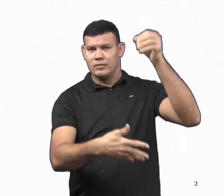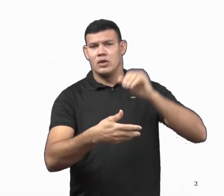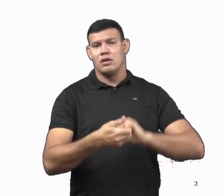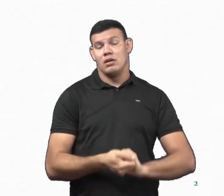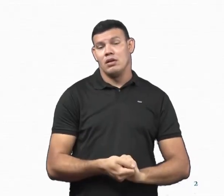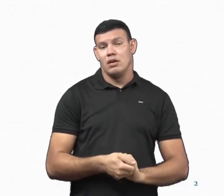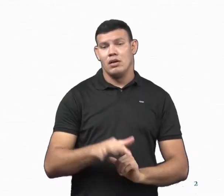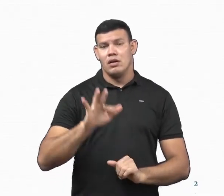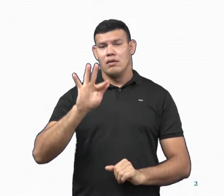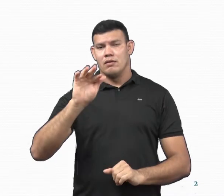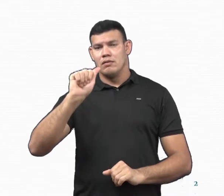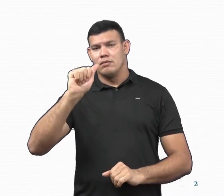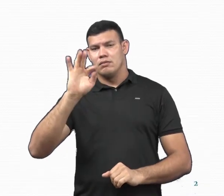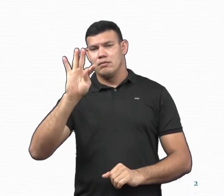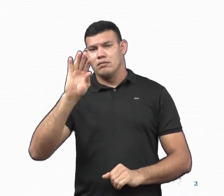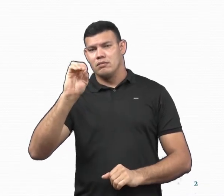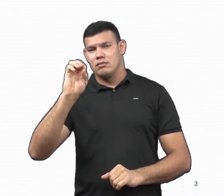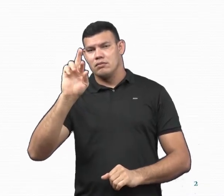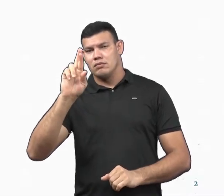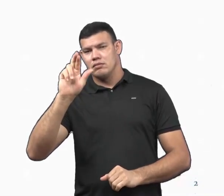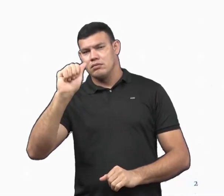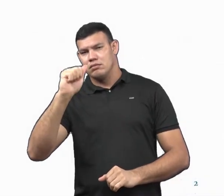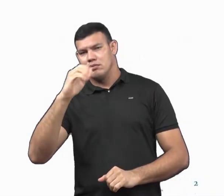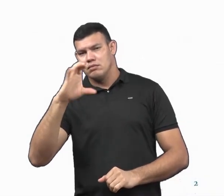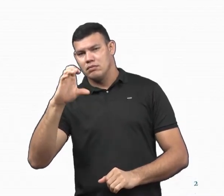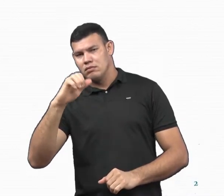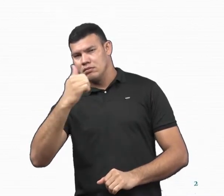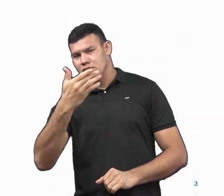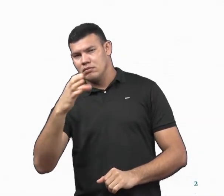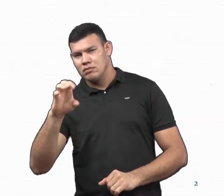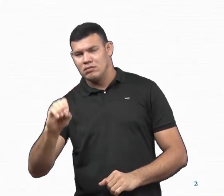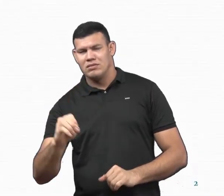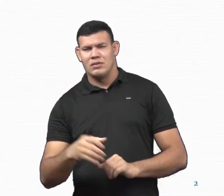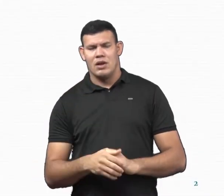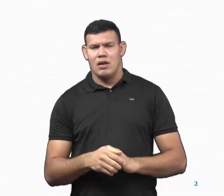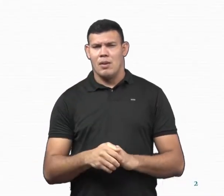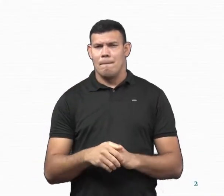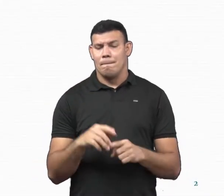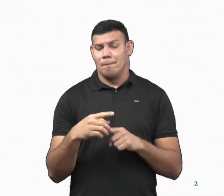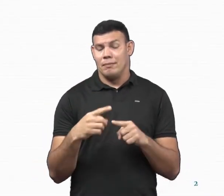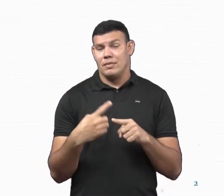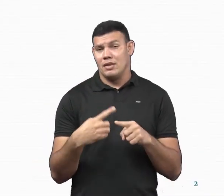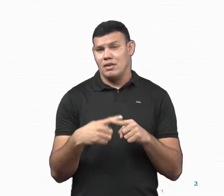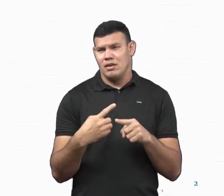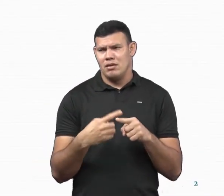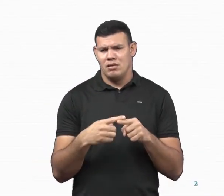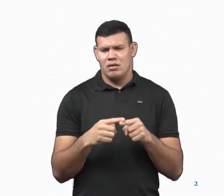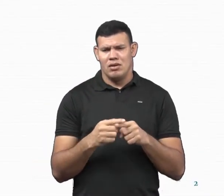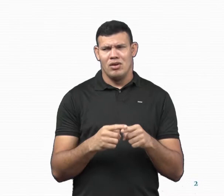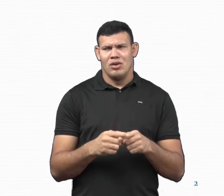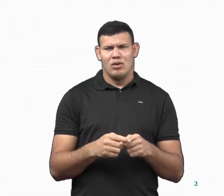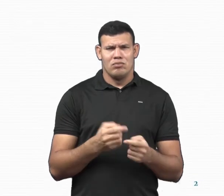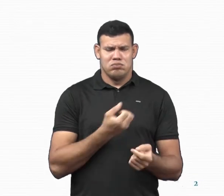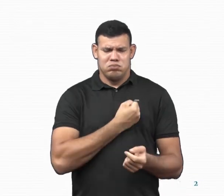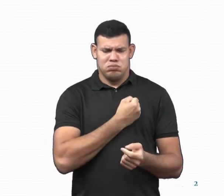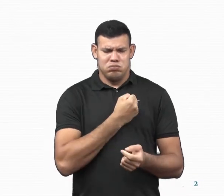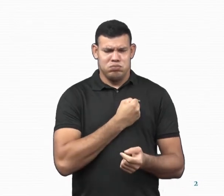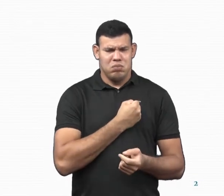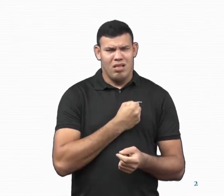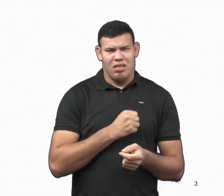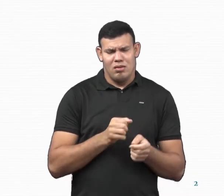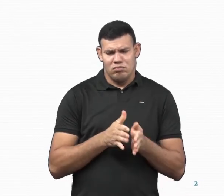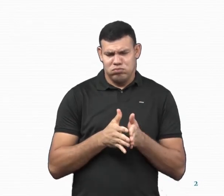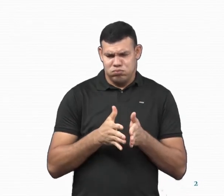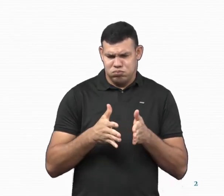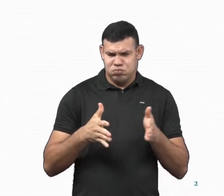ele é tão grande que fica difícil saber um número assim de cabeça. Então, a gente pode usar a fatoração, Eu vou colocar aqui no cantinho